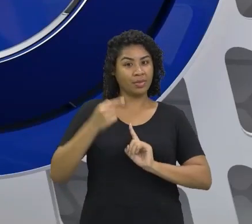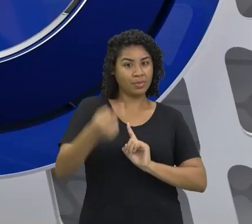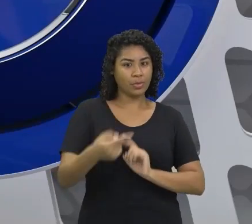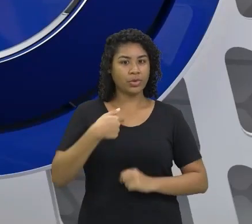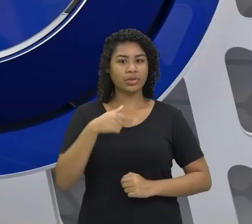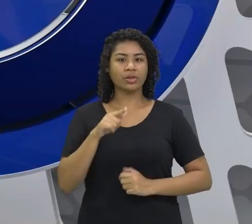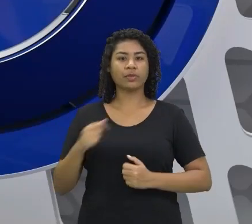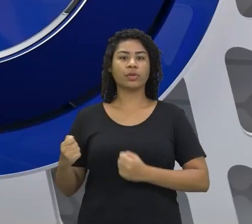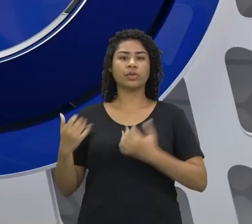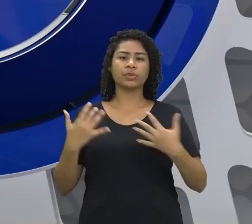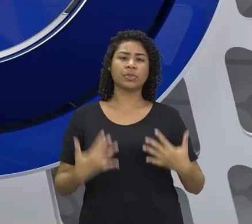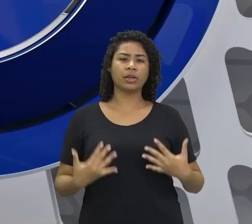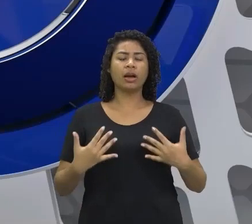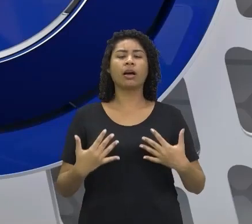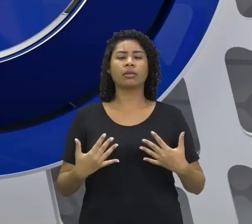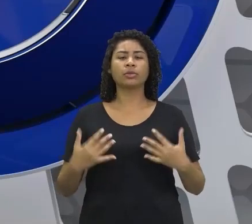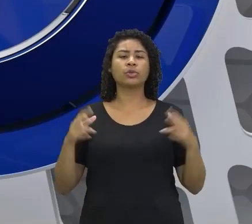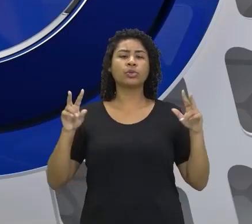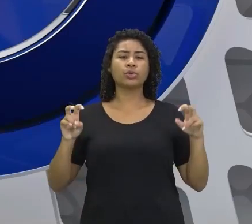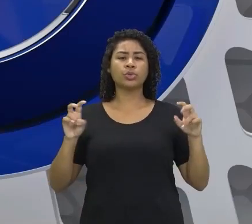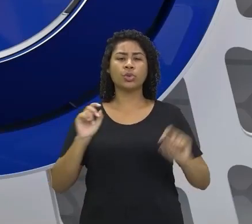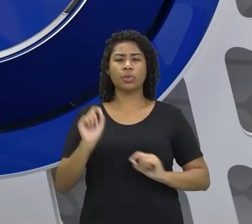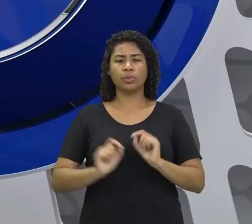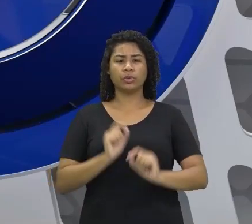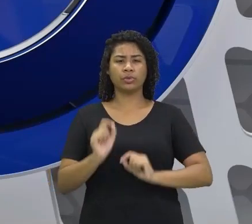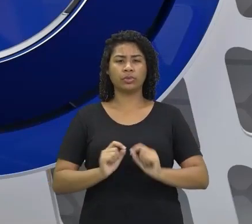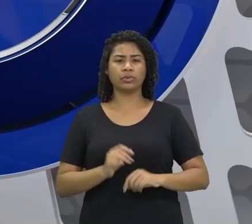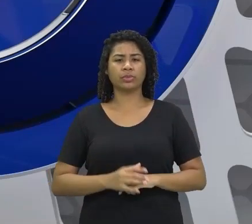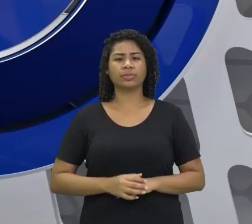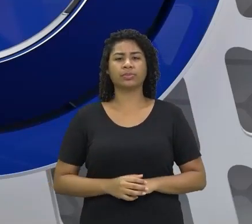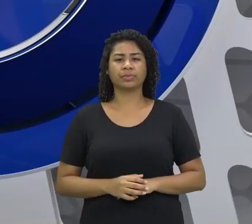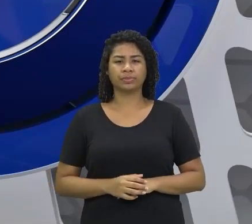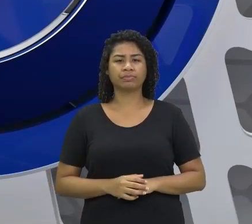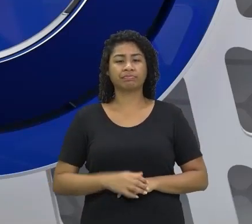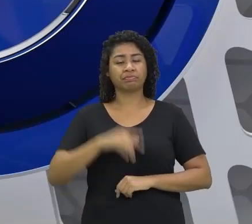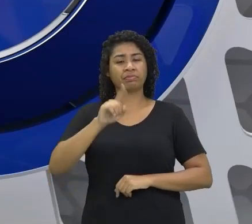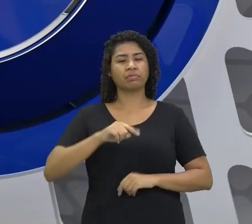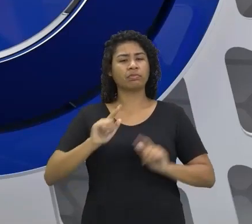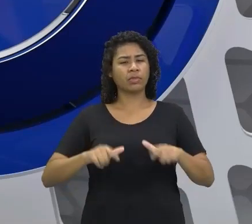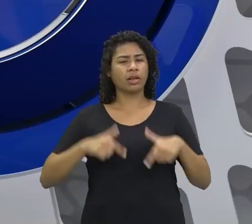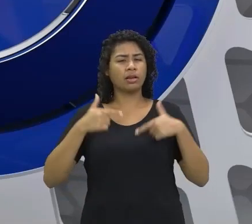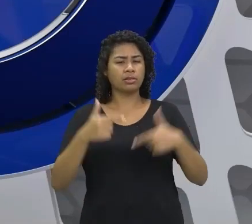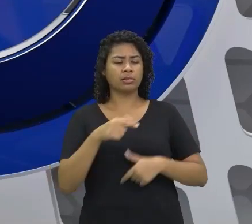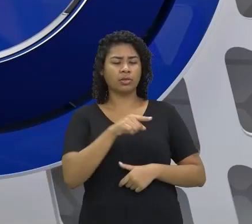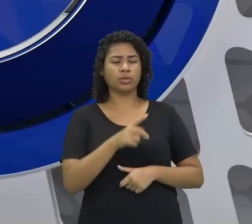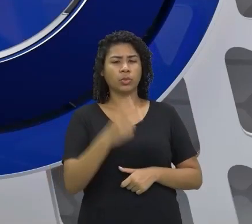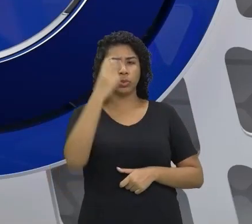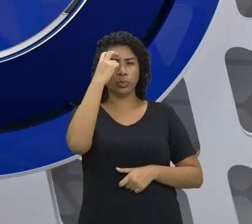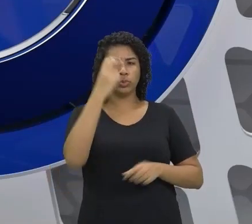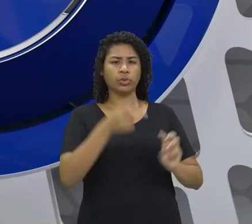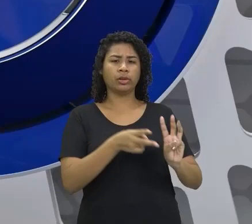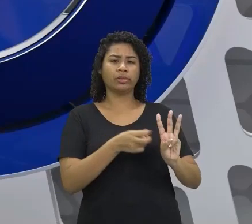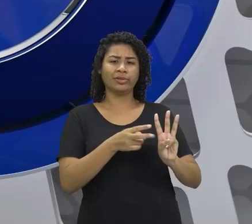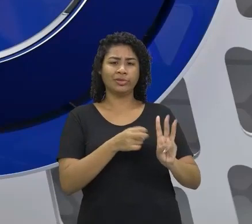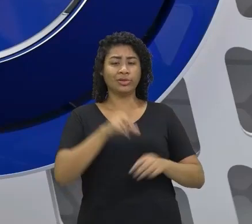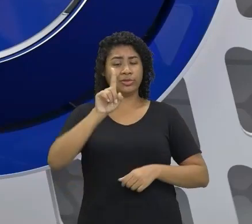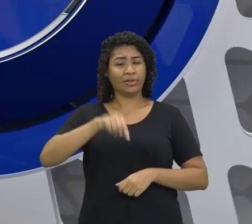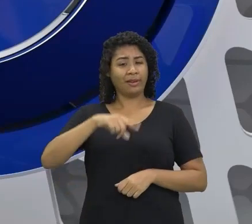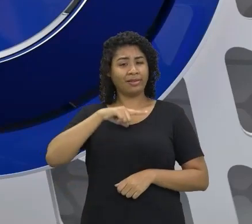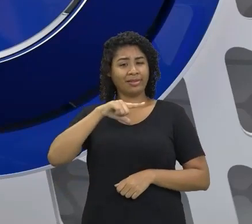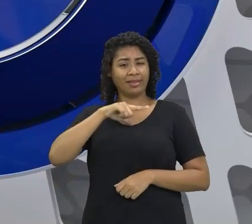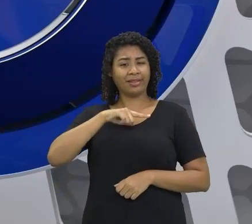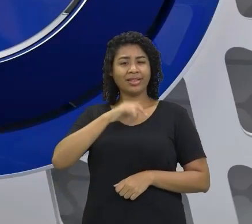algumas visualidades acerca da questão da prática indígena, com dois exemplos práticos aqui na nossa região